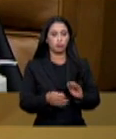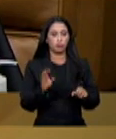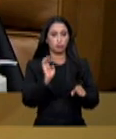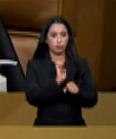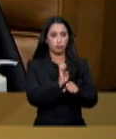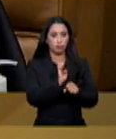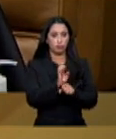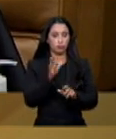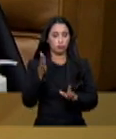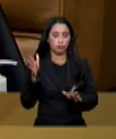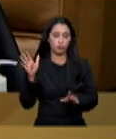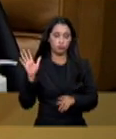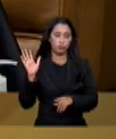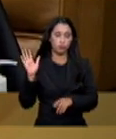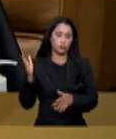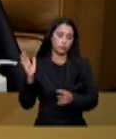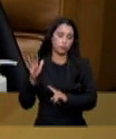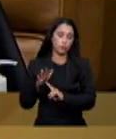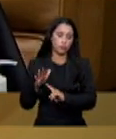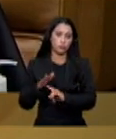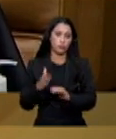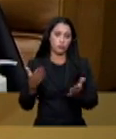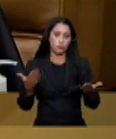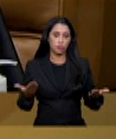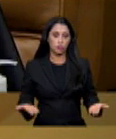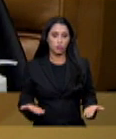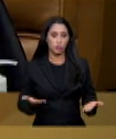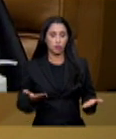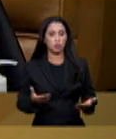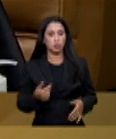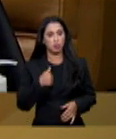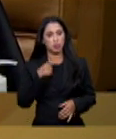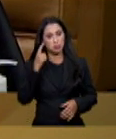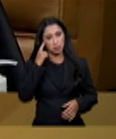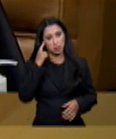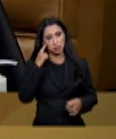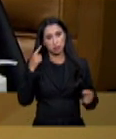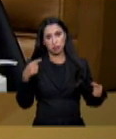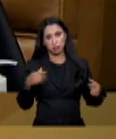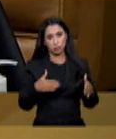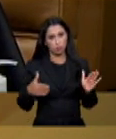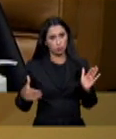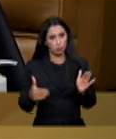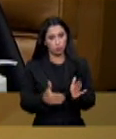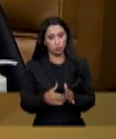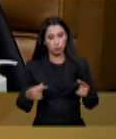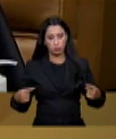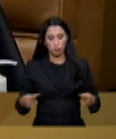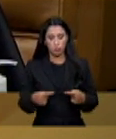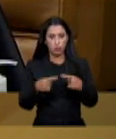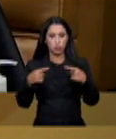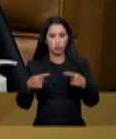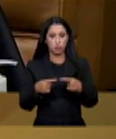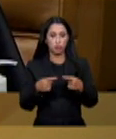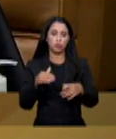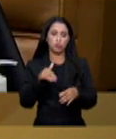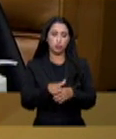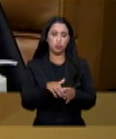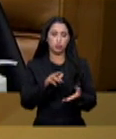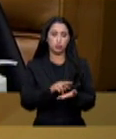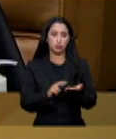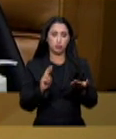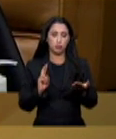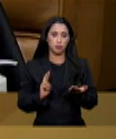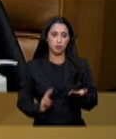Estado membro. Portanto, este é um ponto que creio que até aqui não há dissonância a partir do voto de Sua Excelência, o